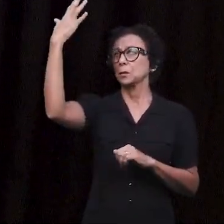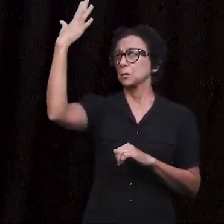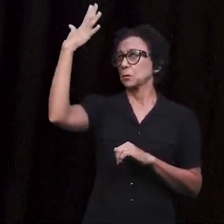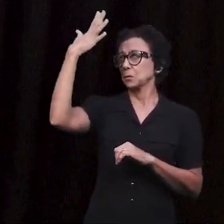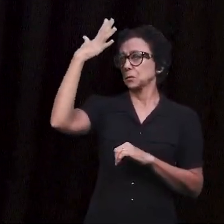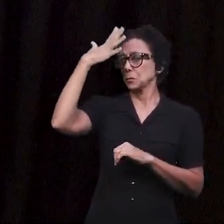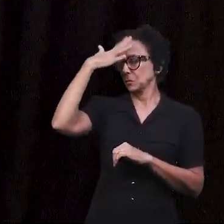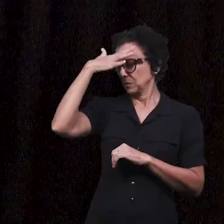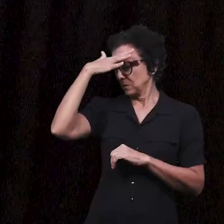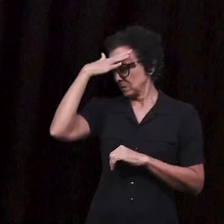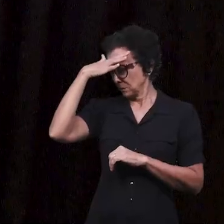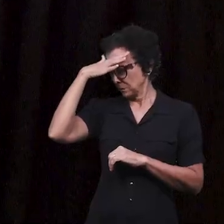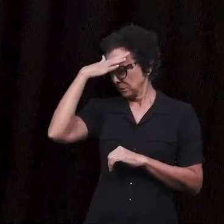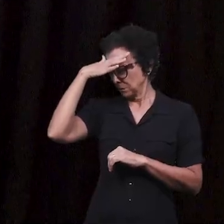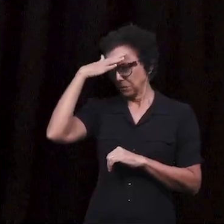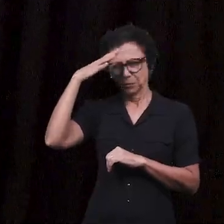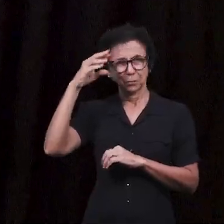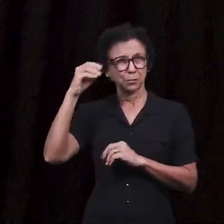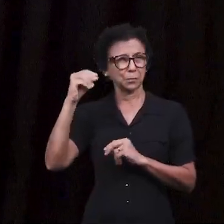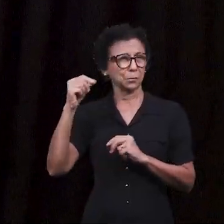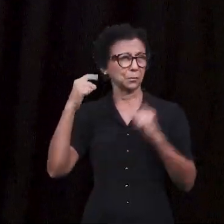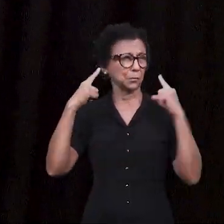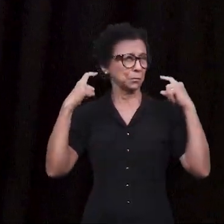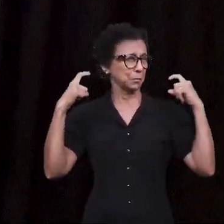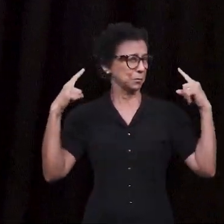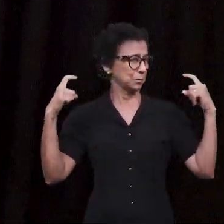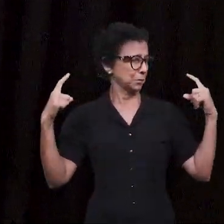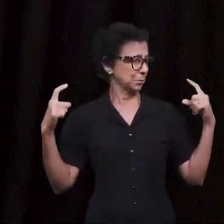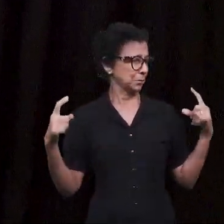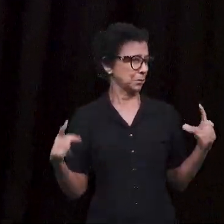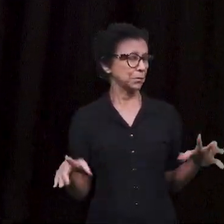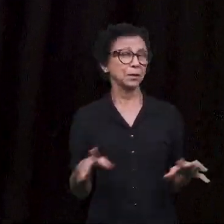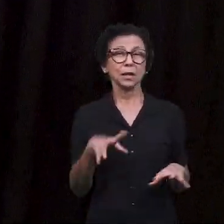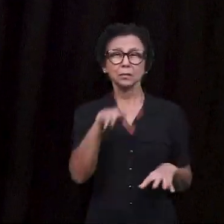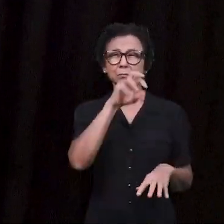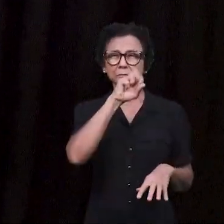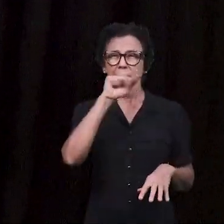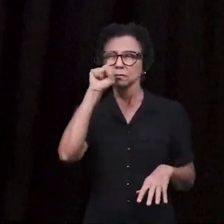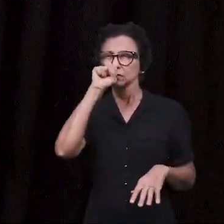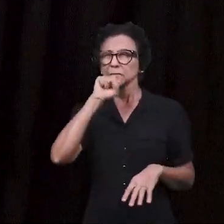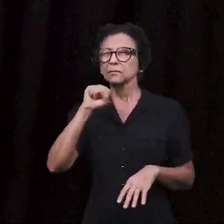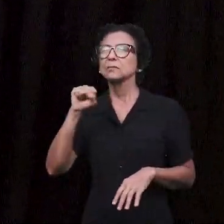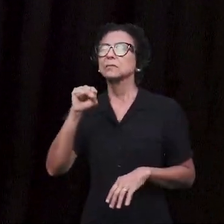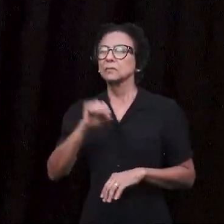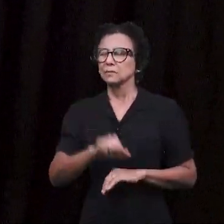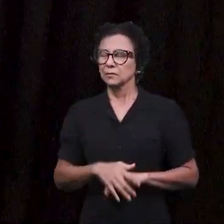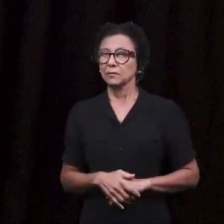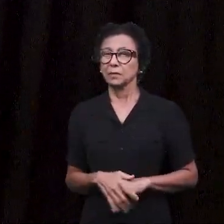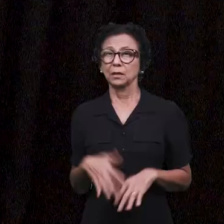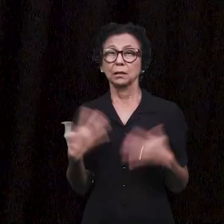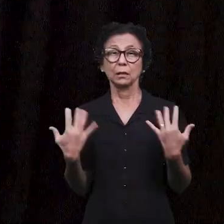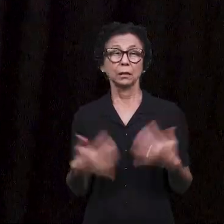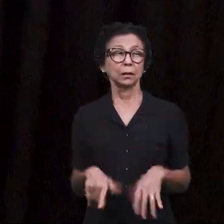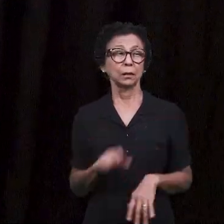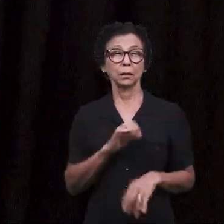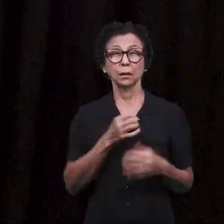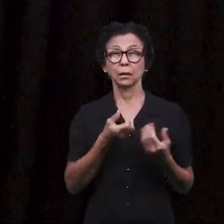de fotofobia, o incômodo com o som, até mesmo com o cheiro. É um incômodo que a